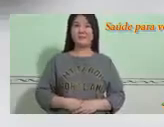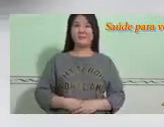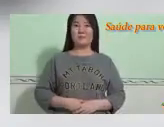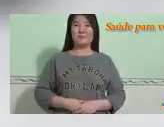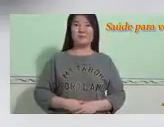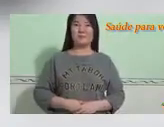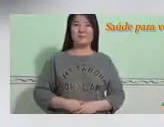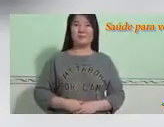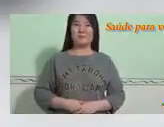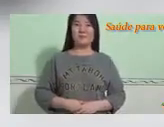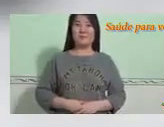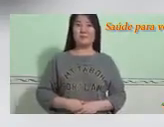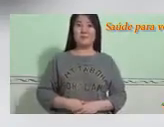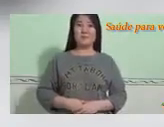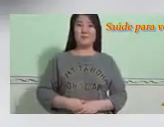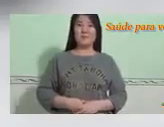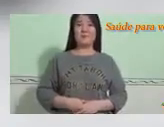PODSONTSERMSMOEMADULTOSCOMMNOSDS 65 anos,